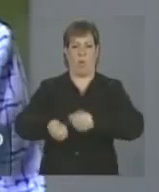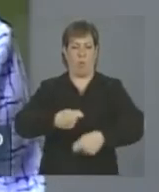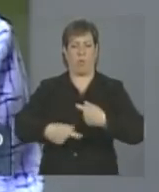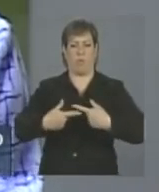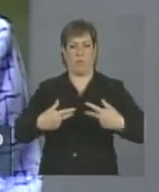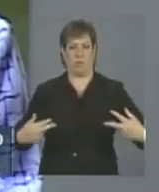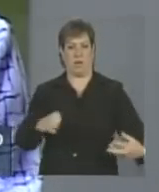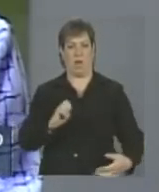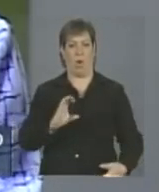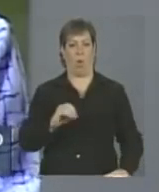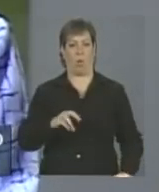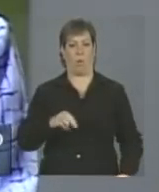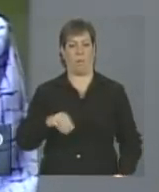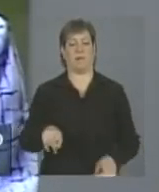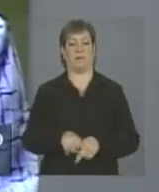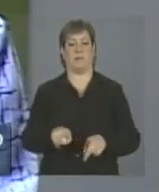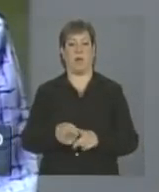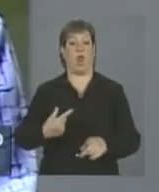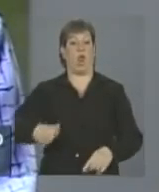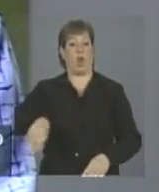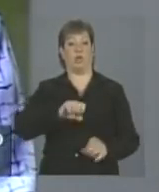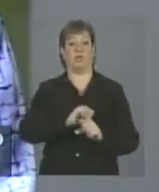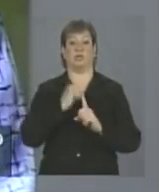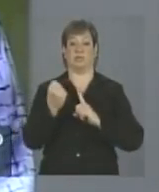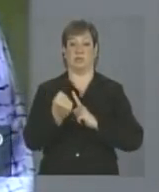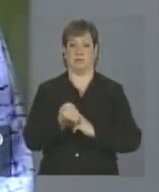afirmação da nossa sociedade,